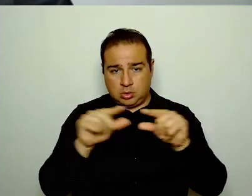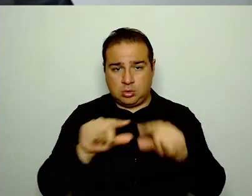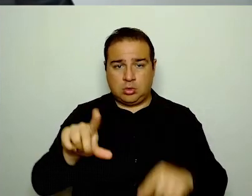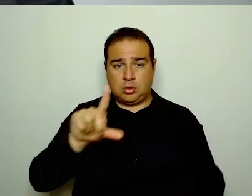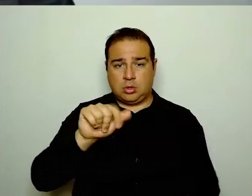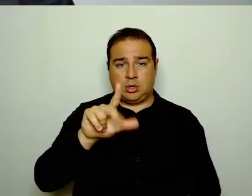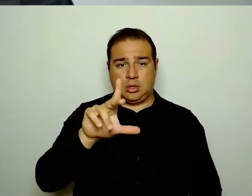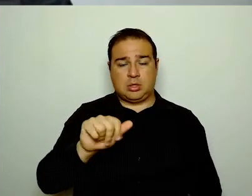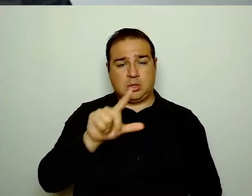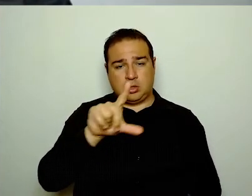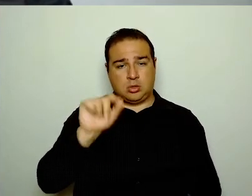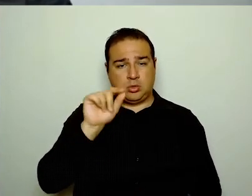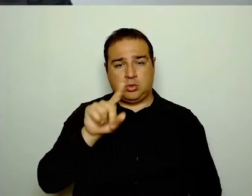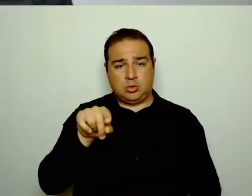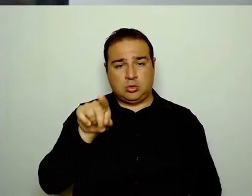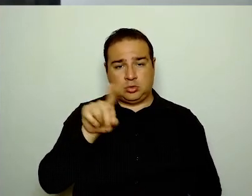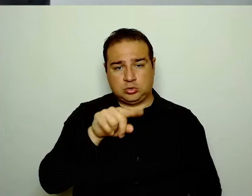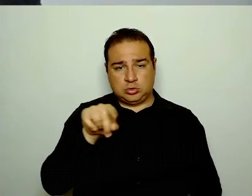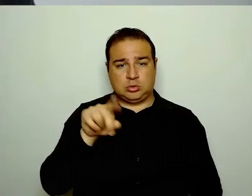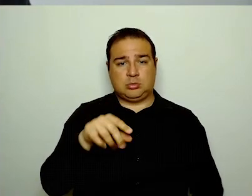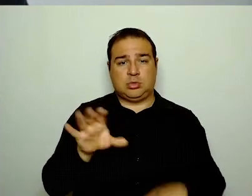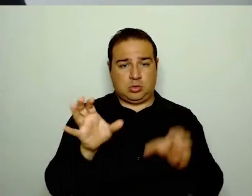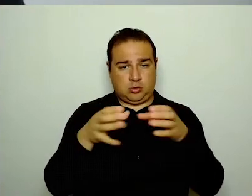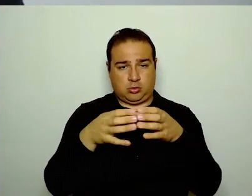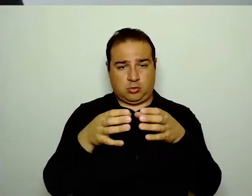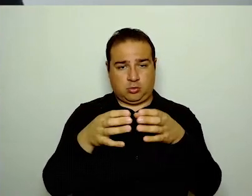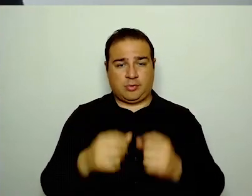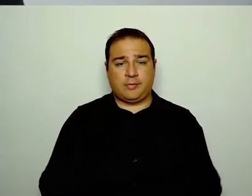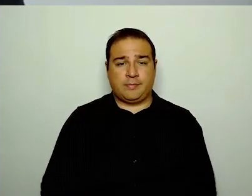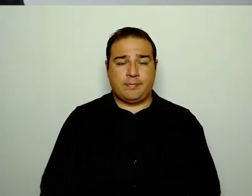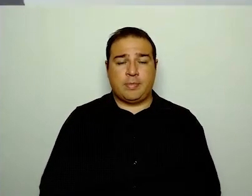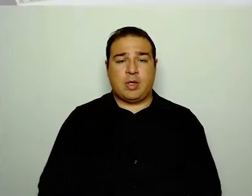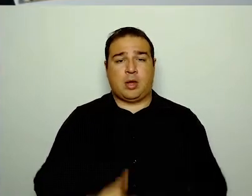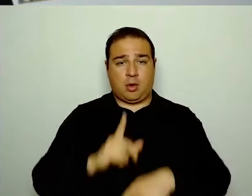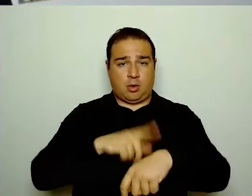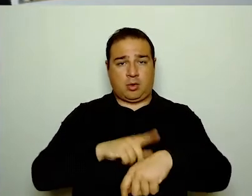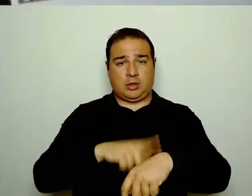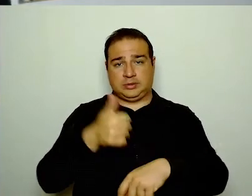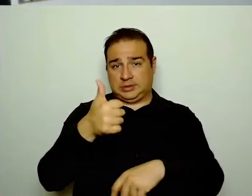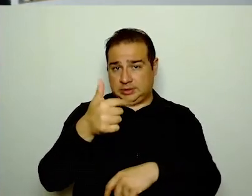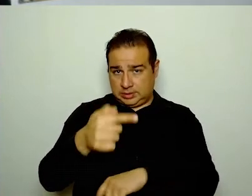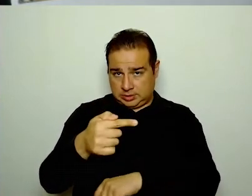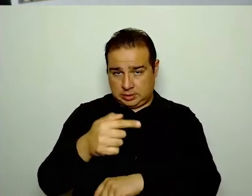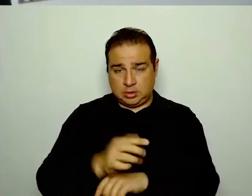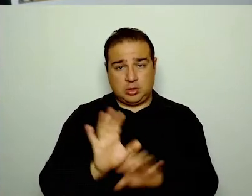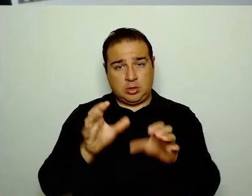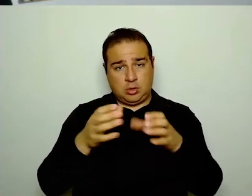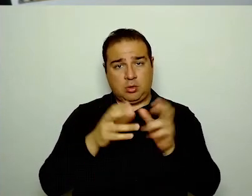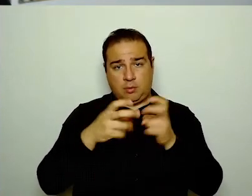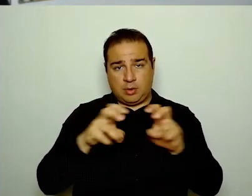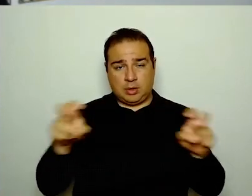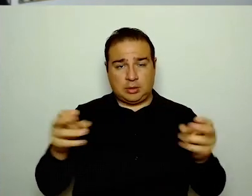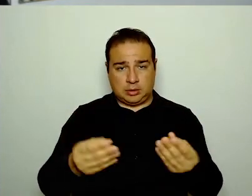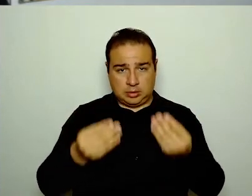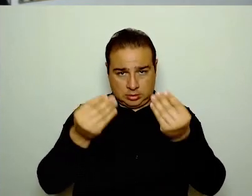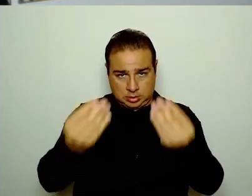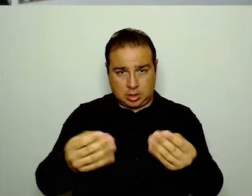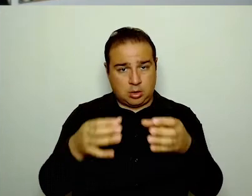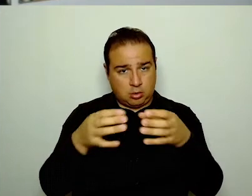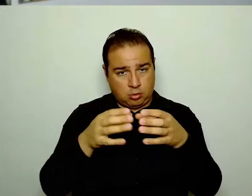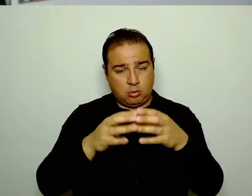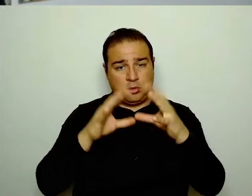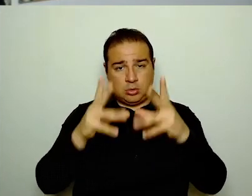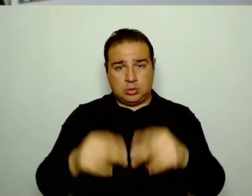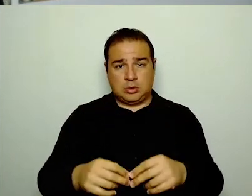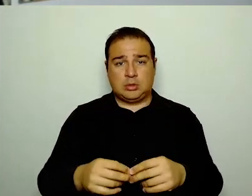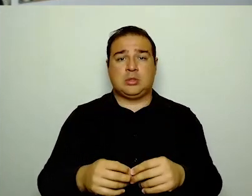na legenda, marcando com um X abaixo o seu partido. Às 17 horas, os mesários entregam